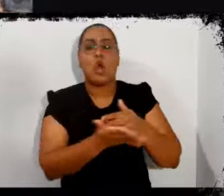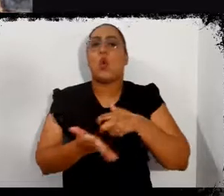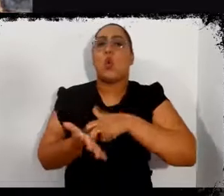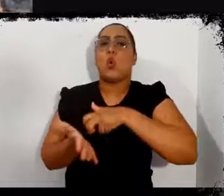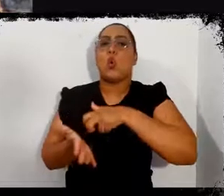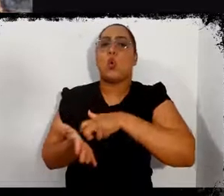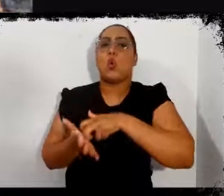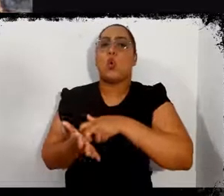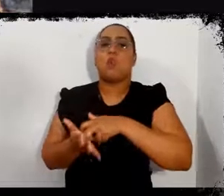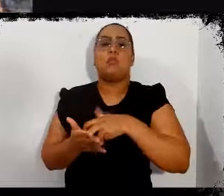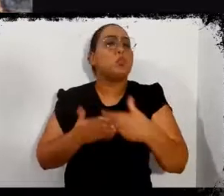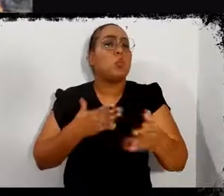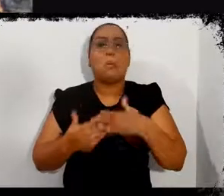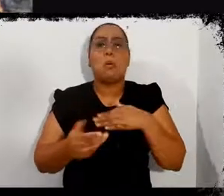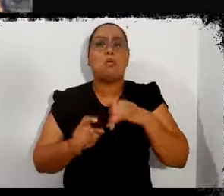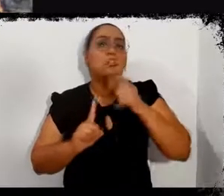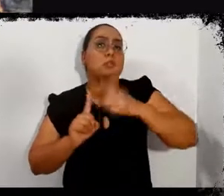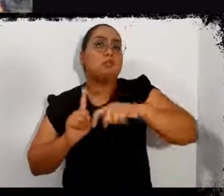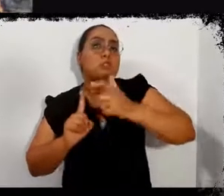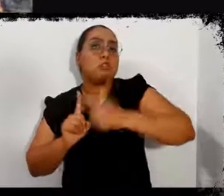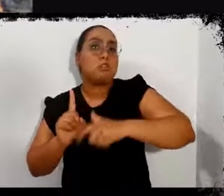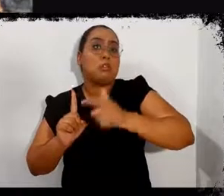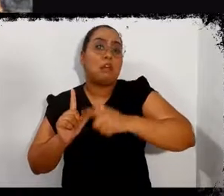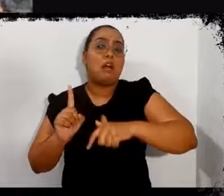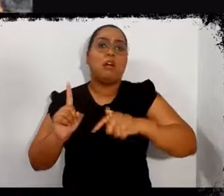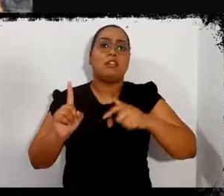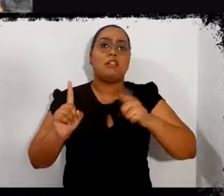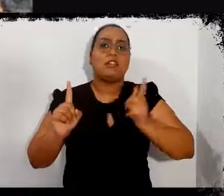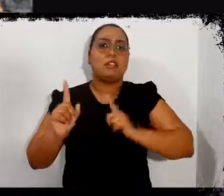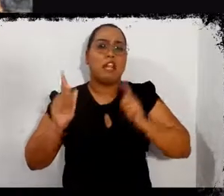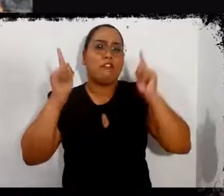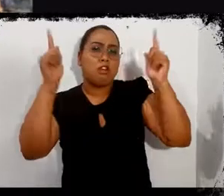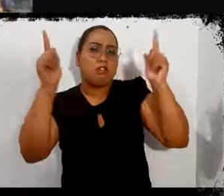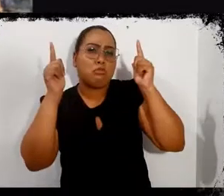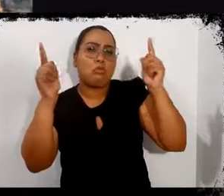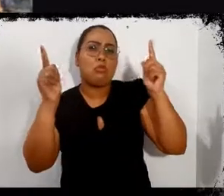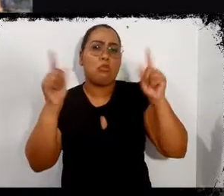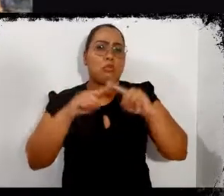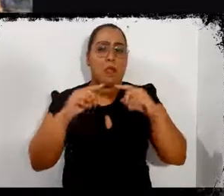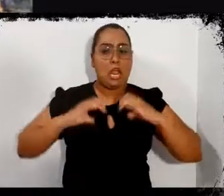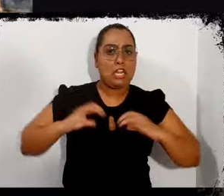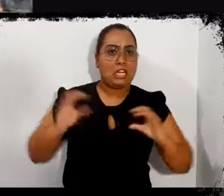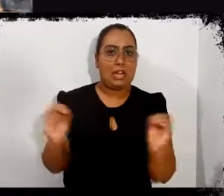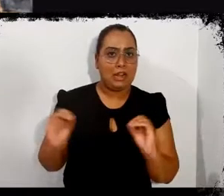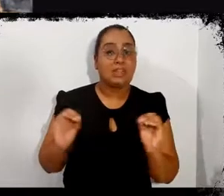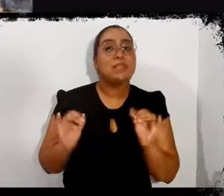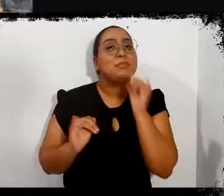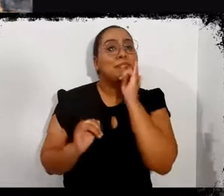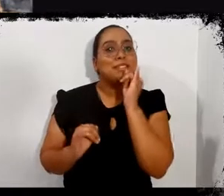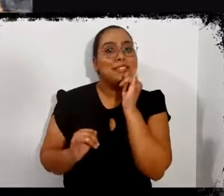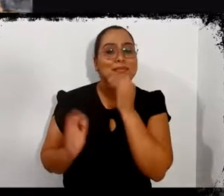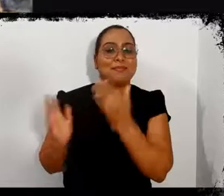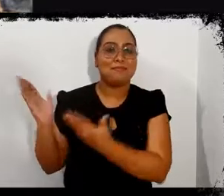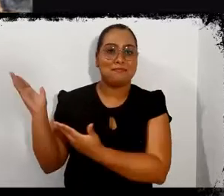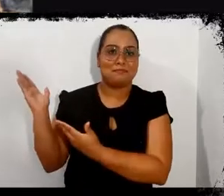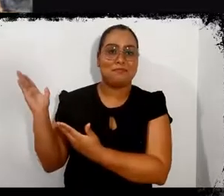acaba engolindo o gigante num engano, num jogo. Então ele não tem nada